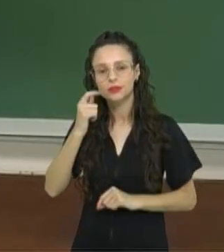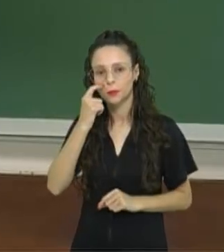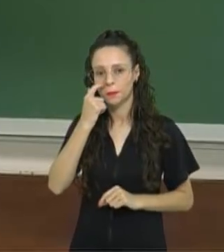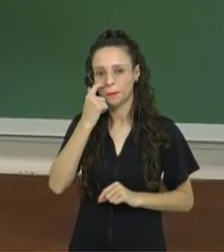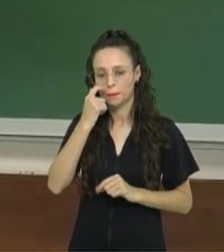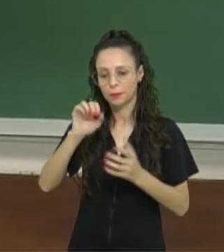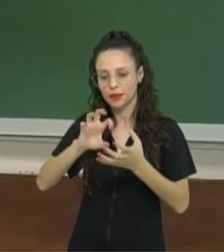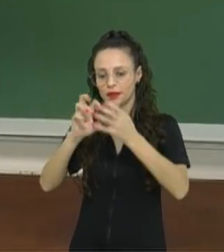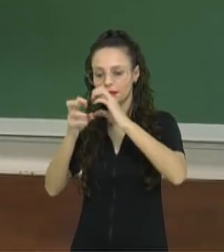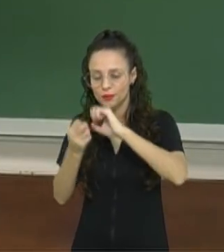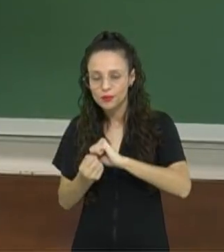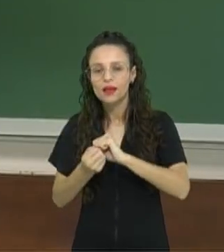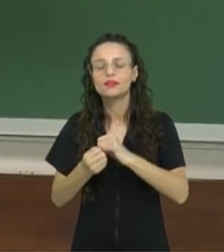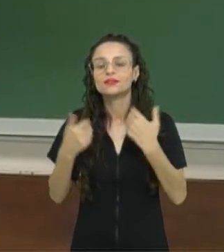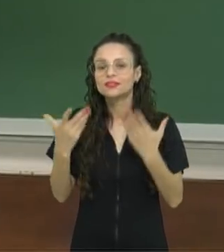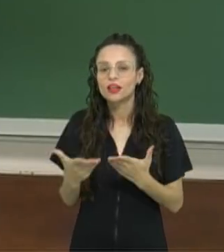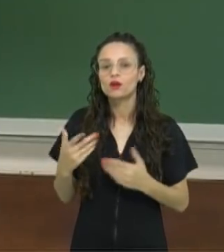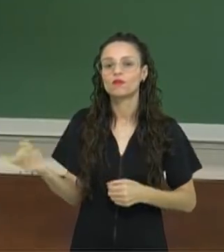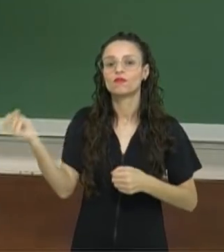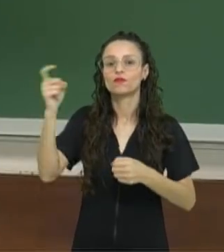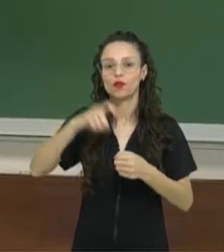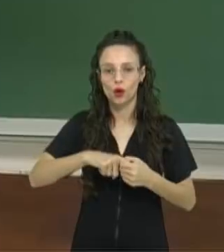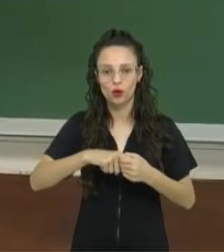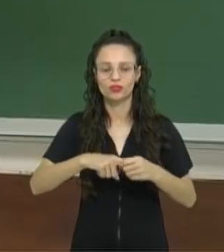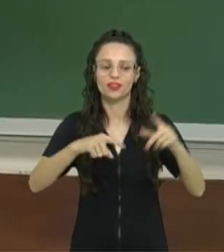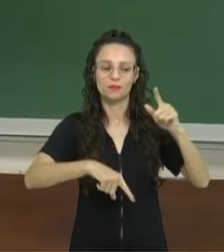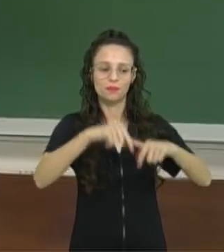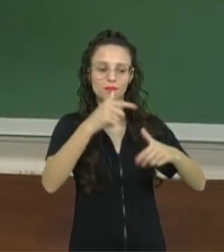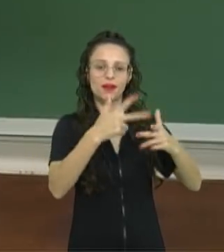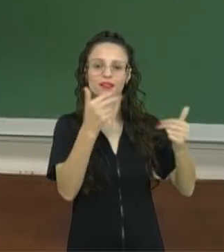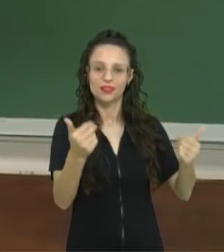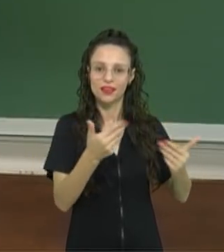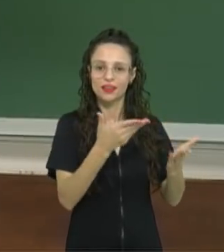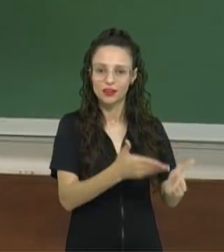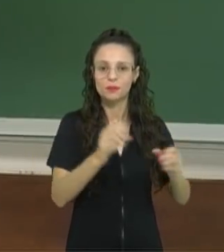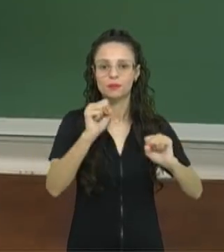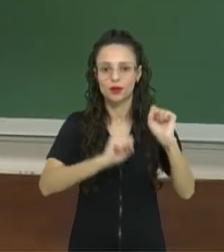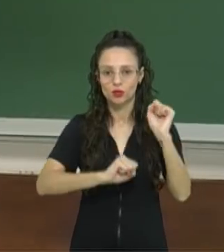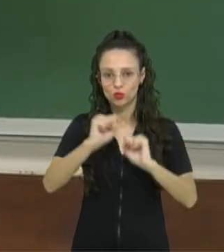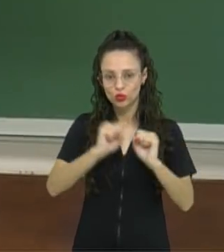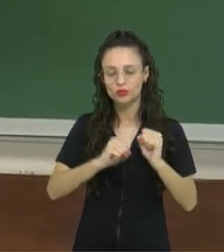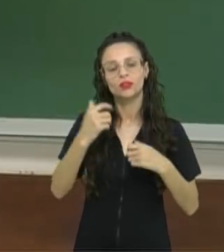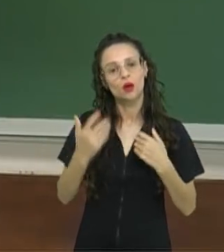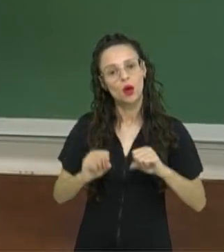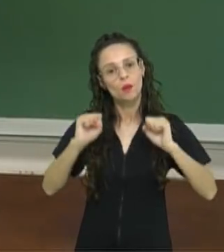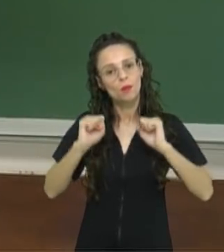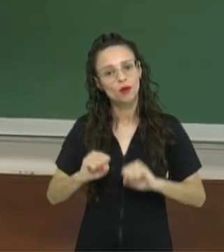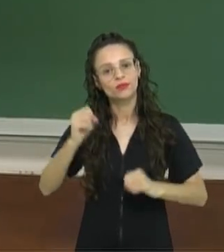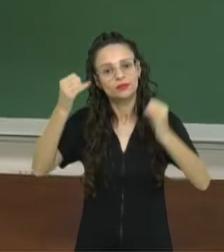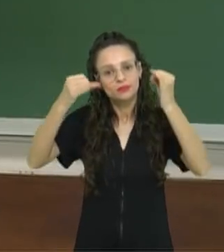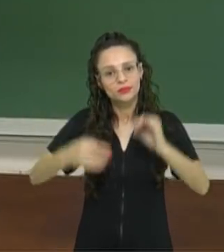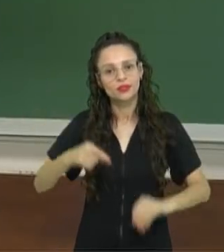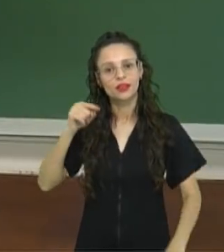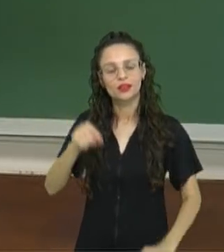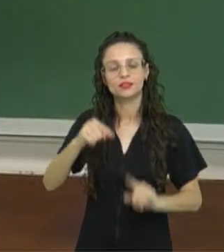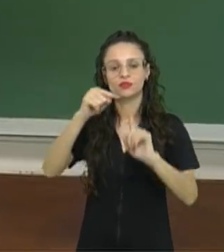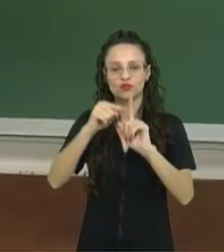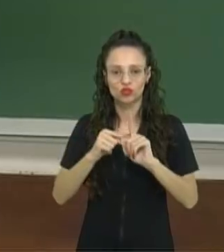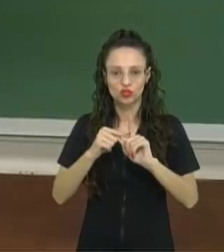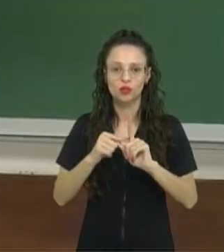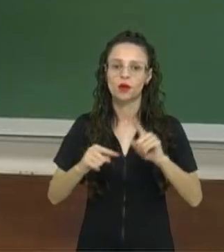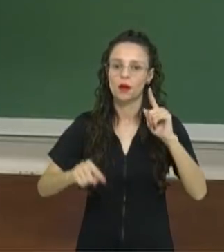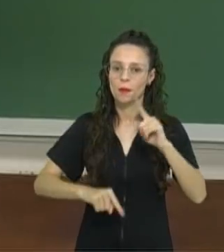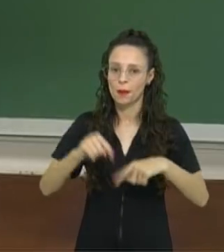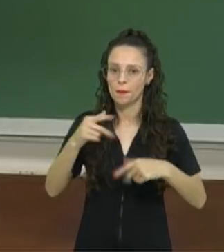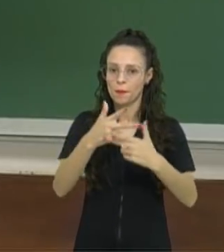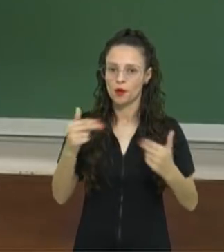ele é triturado, né? Ele volta como matéria-prima para a indústria. Então, a gente pode falar que esse tipo de